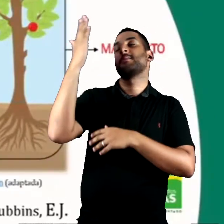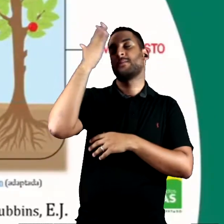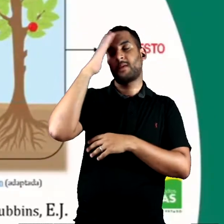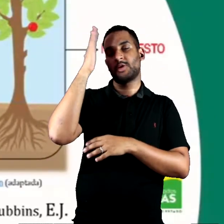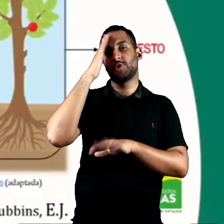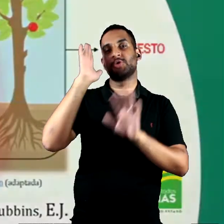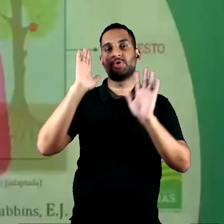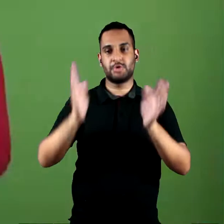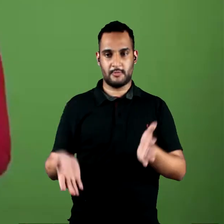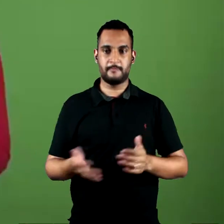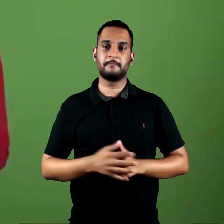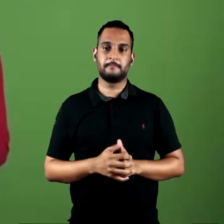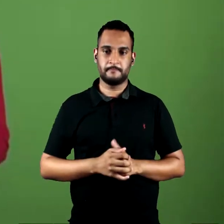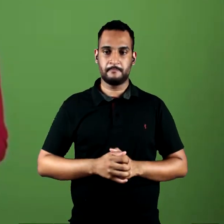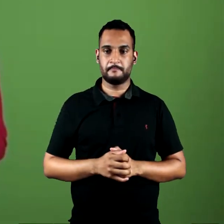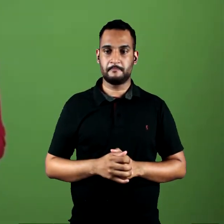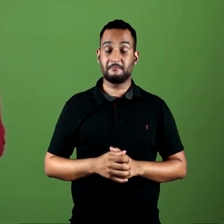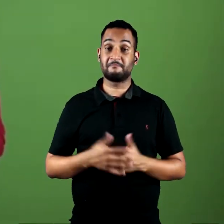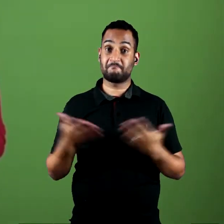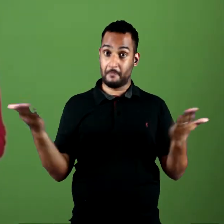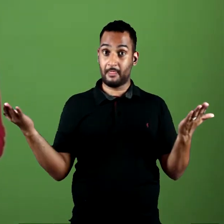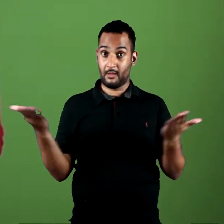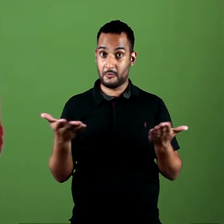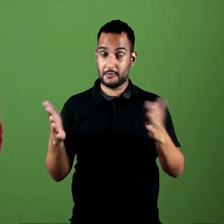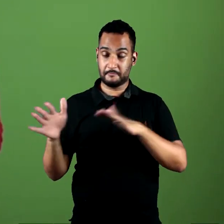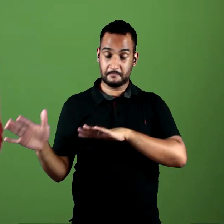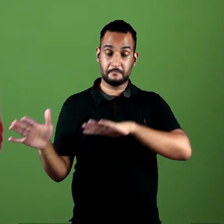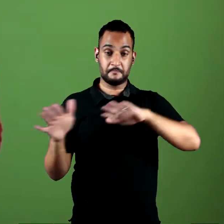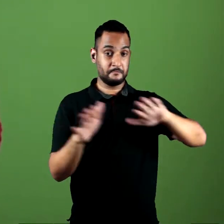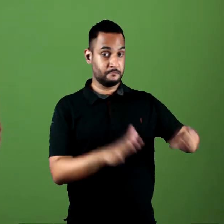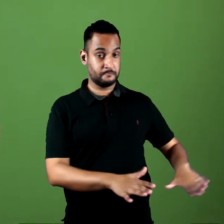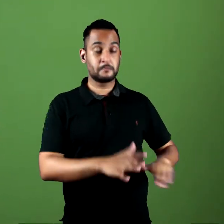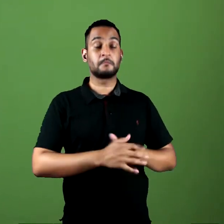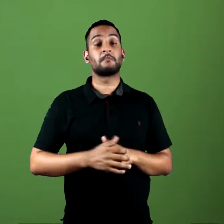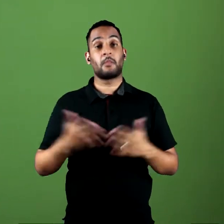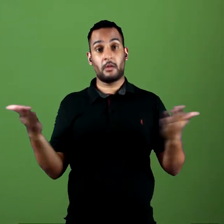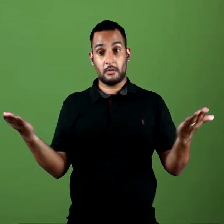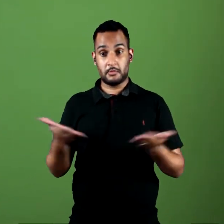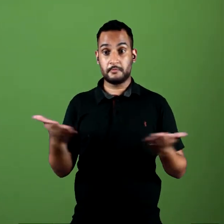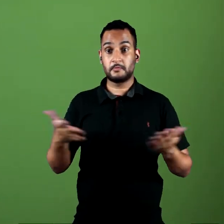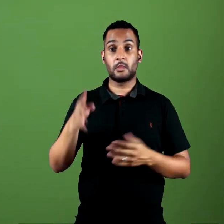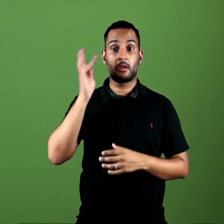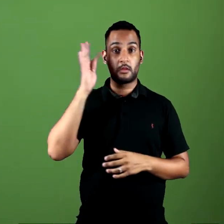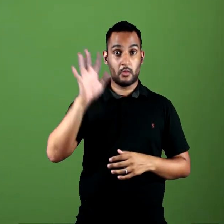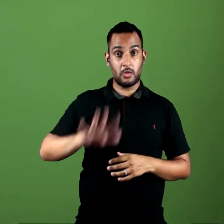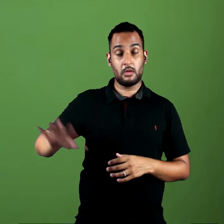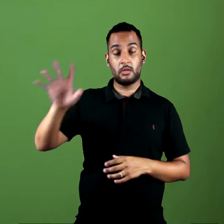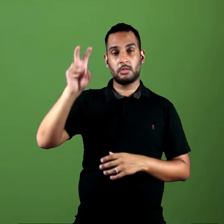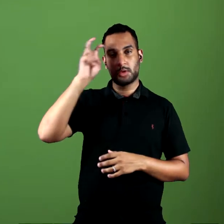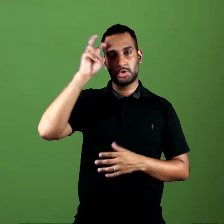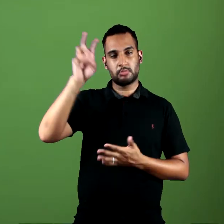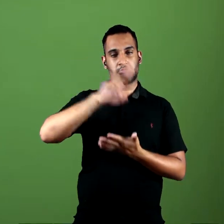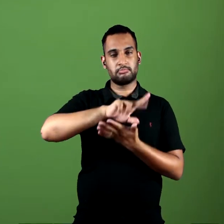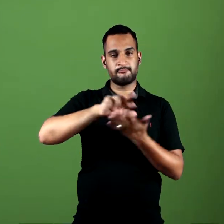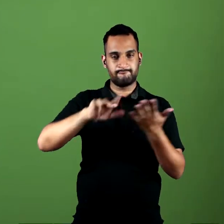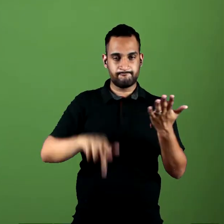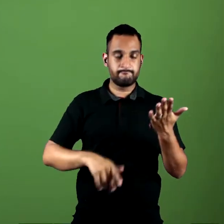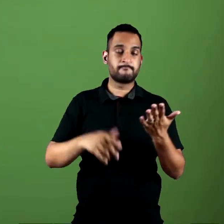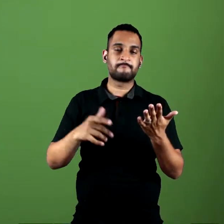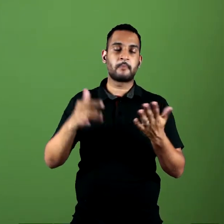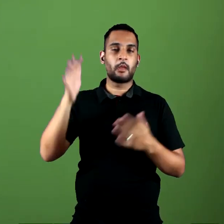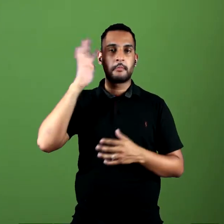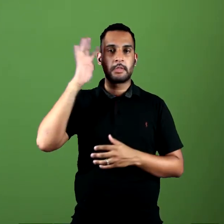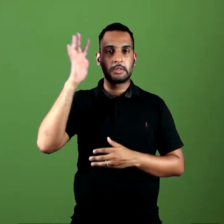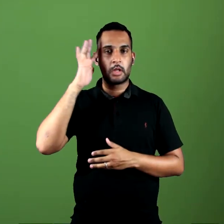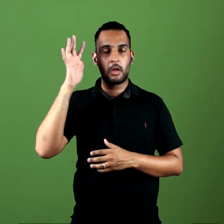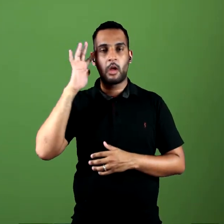árvore ela é. Agora vamos falar sobre a teoria das inteligências múltiplas que foi elaborada